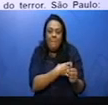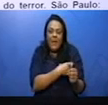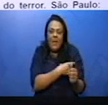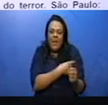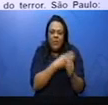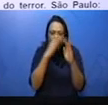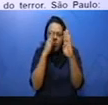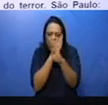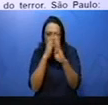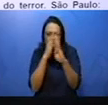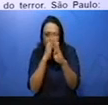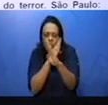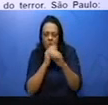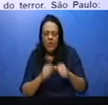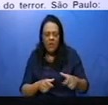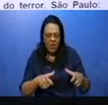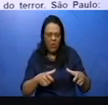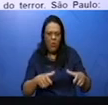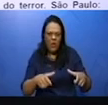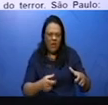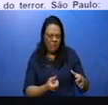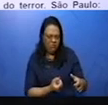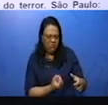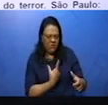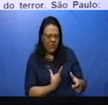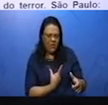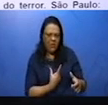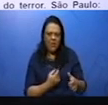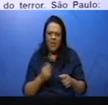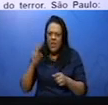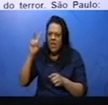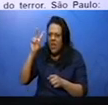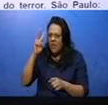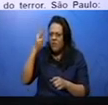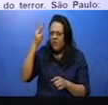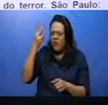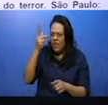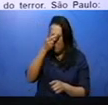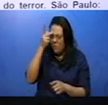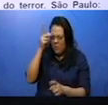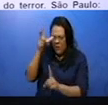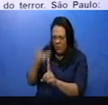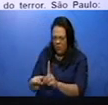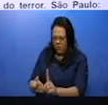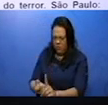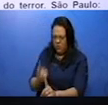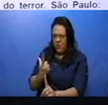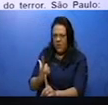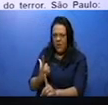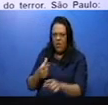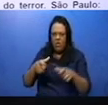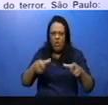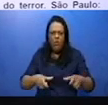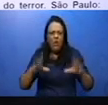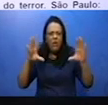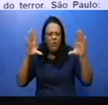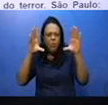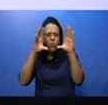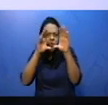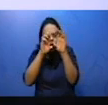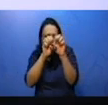desde o cenário, como os acontecimentos, as descrições, a escuridão.